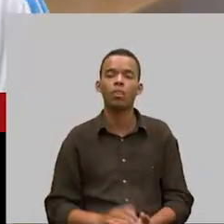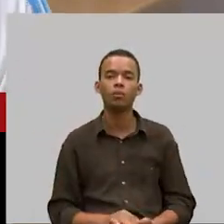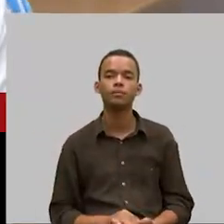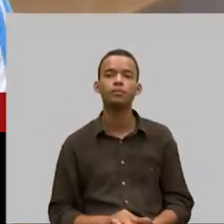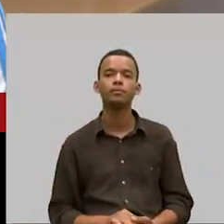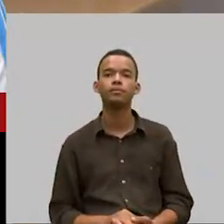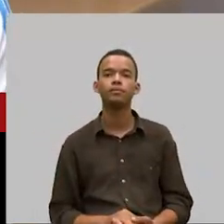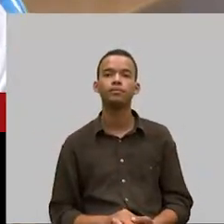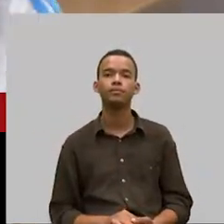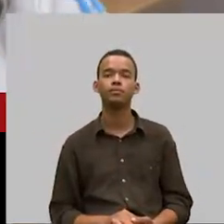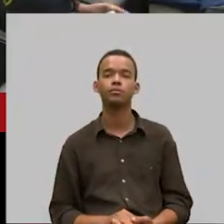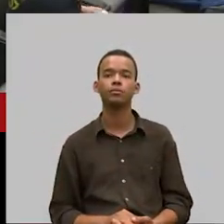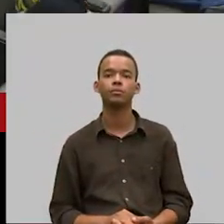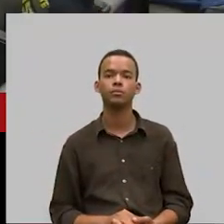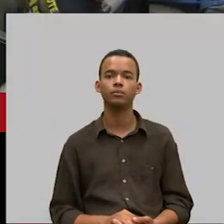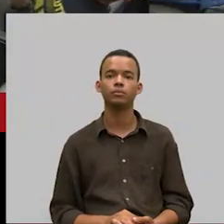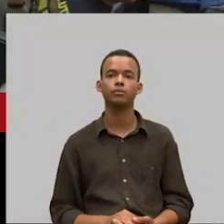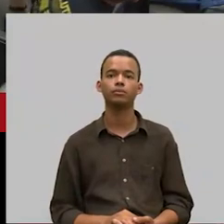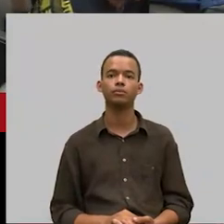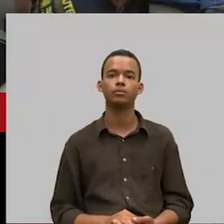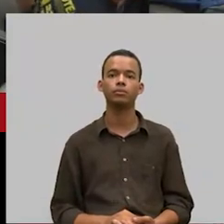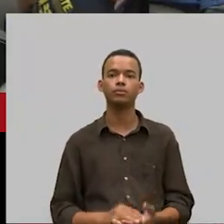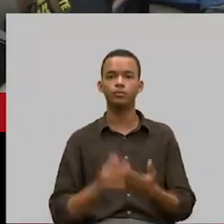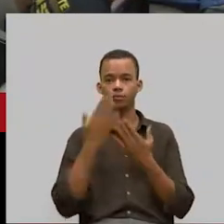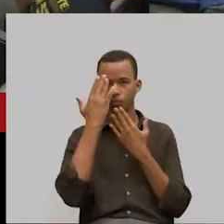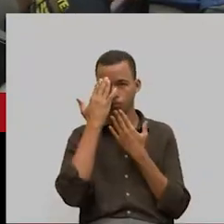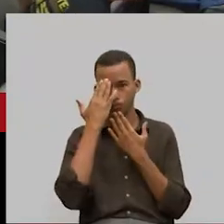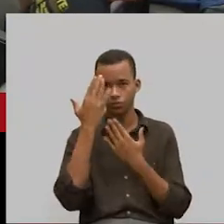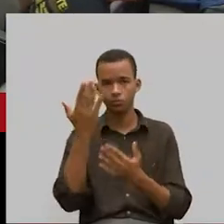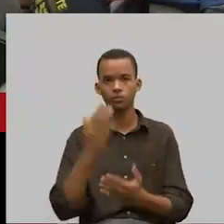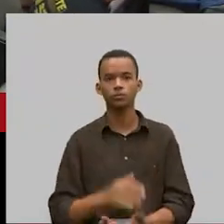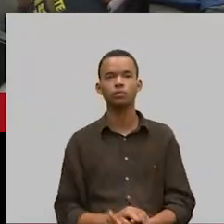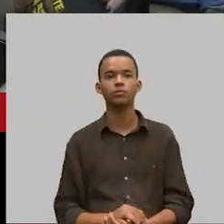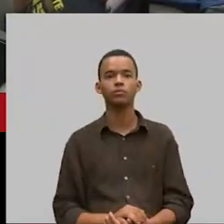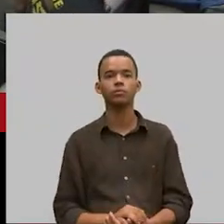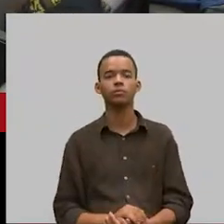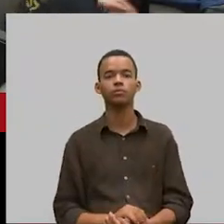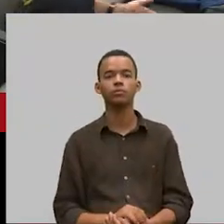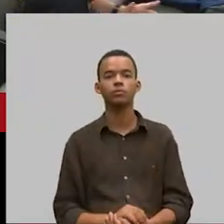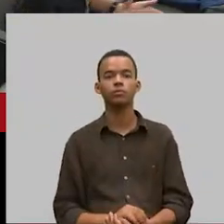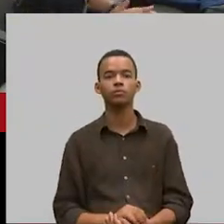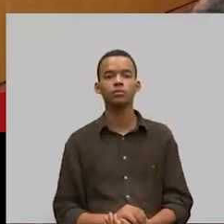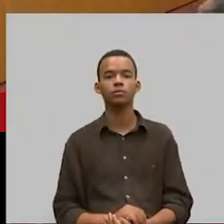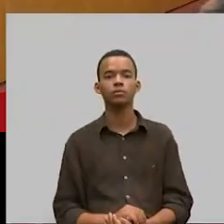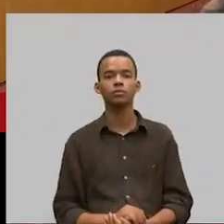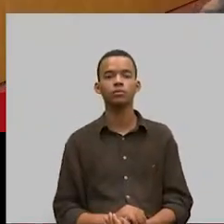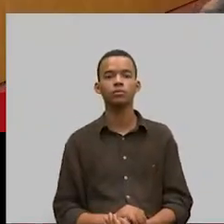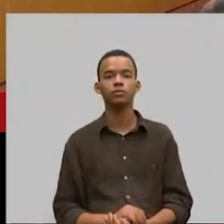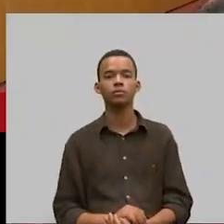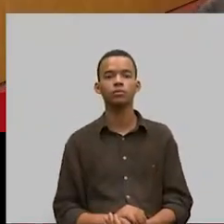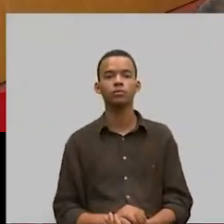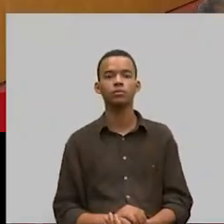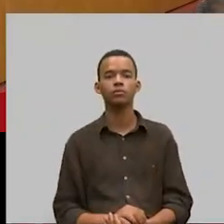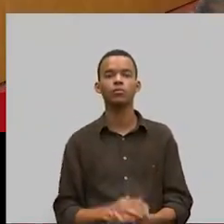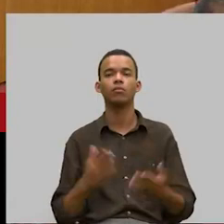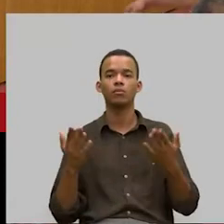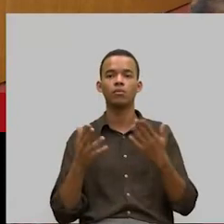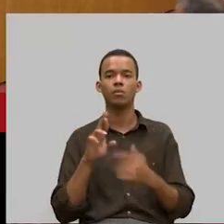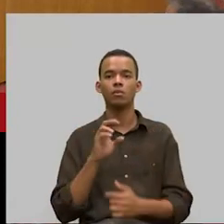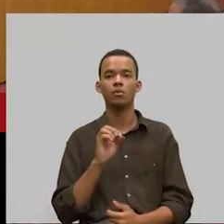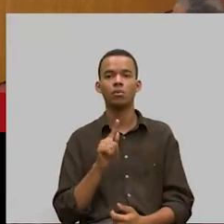alimentação muito obrigada eu passo agora Rogério da Escola famíliar Agrícola de Serra